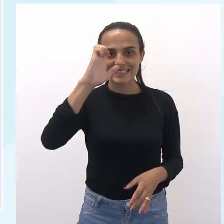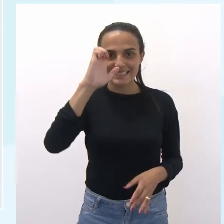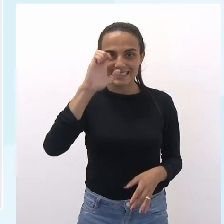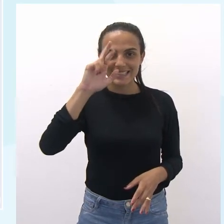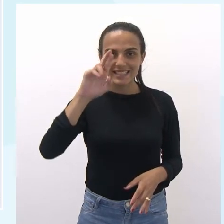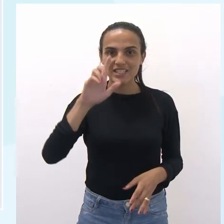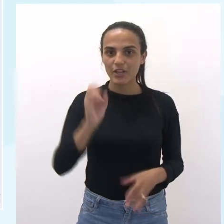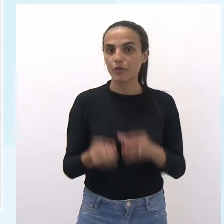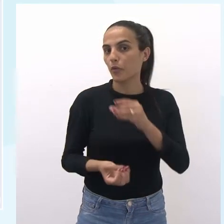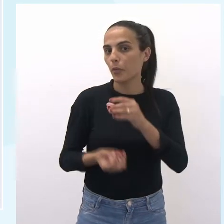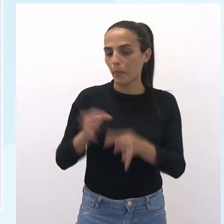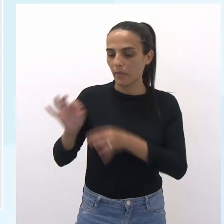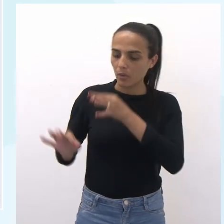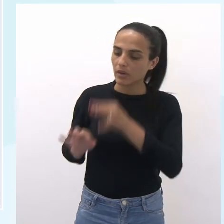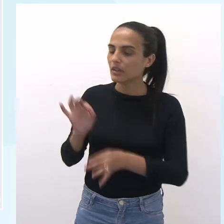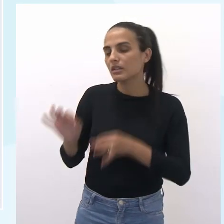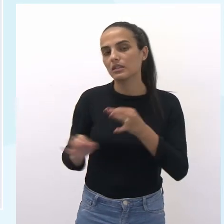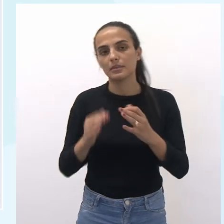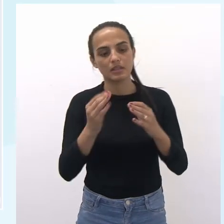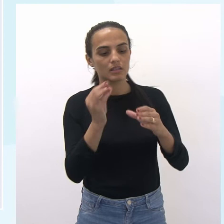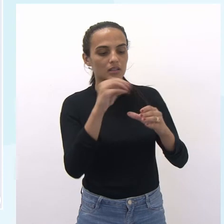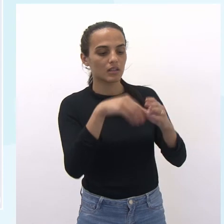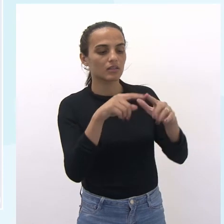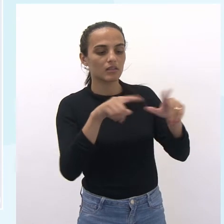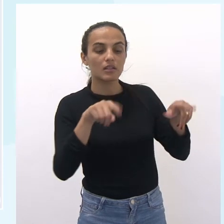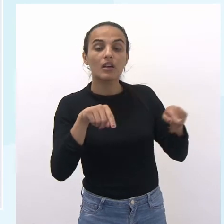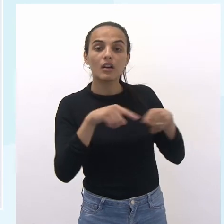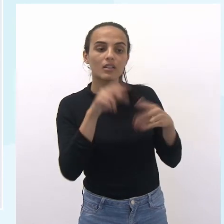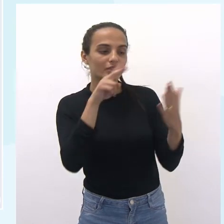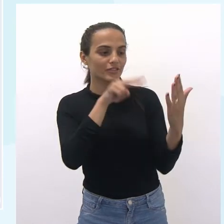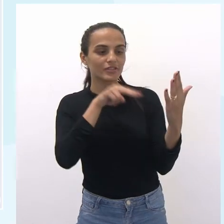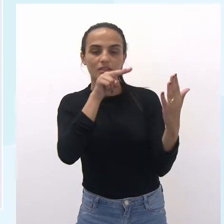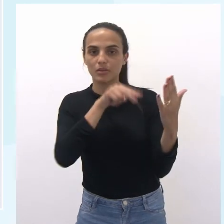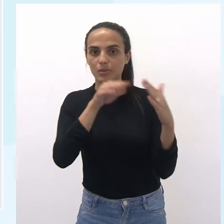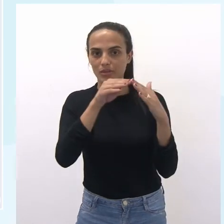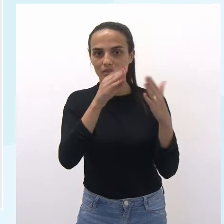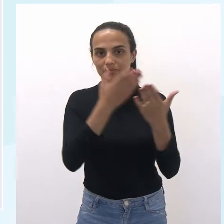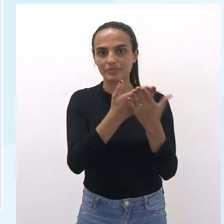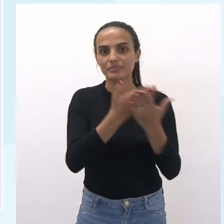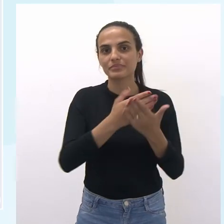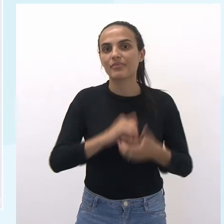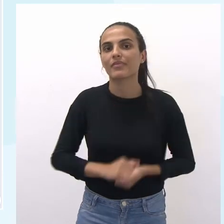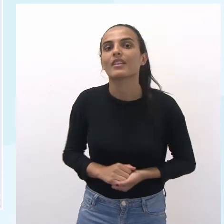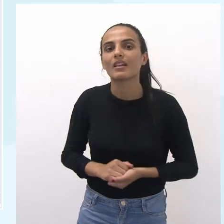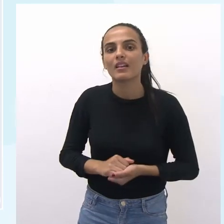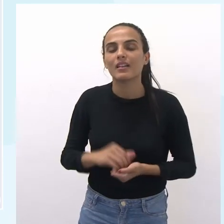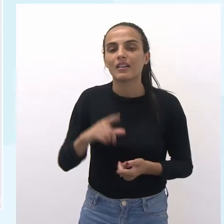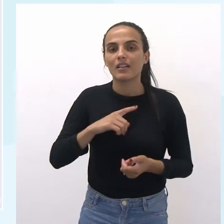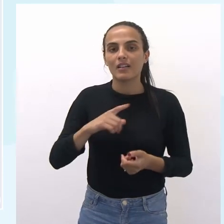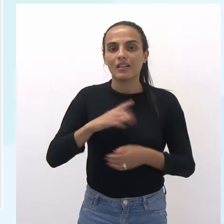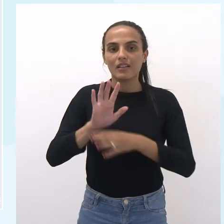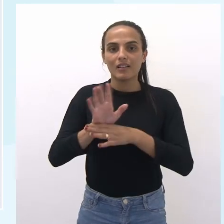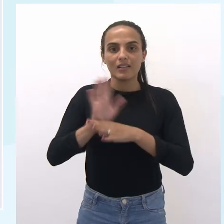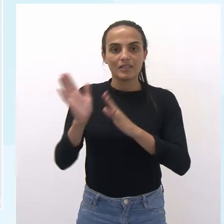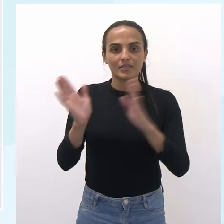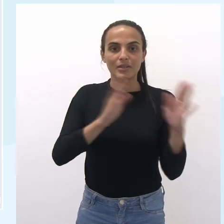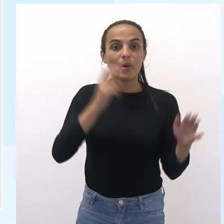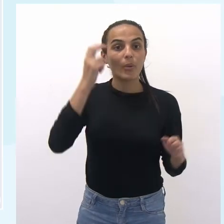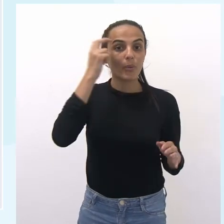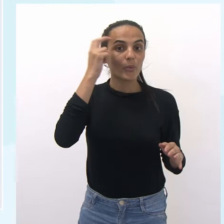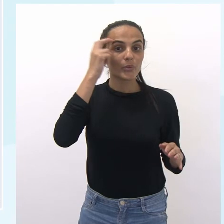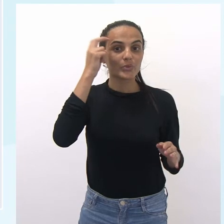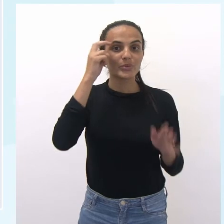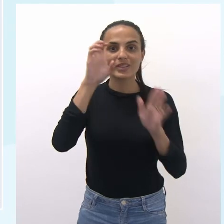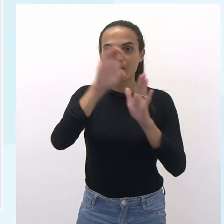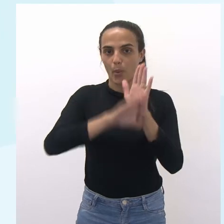de Leitura, recebeu quando teve, né, a exibição do programa Cultura e